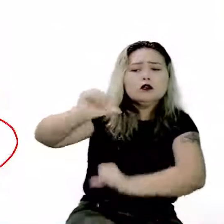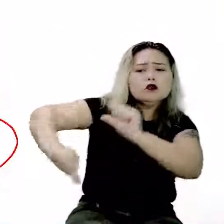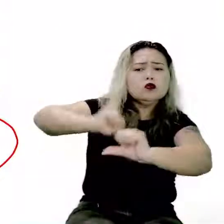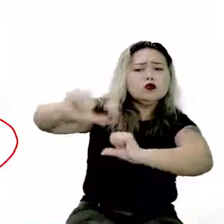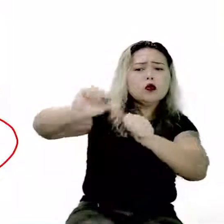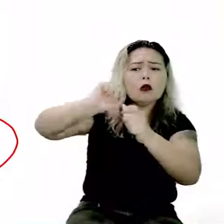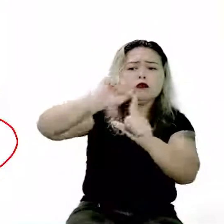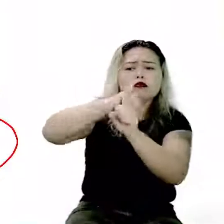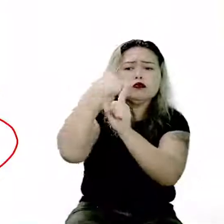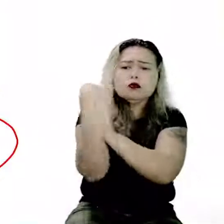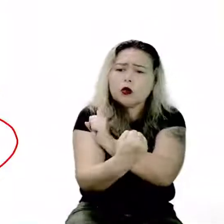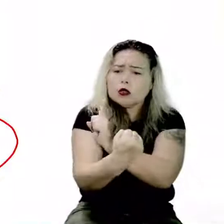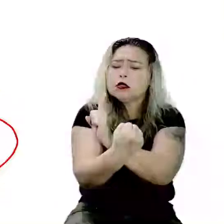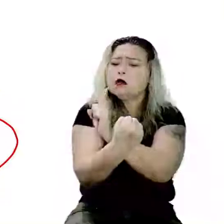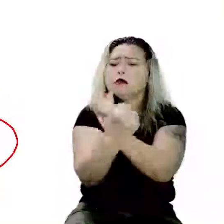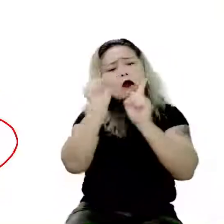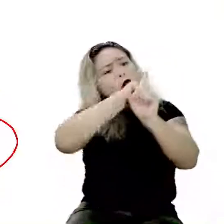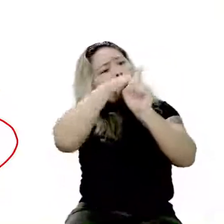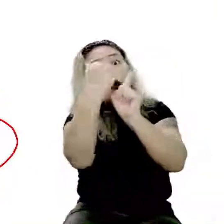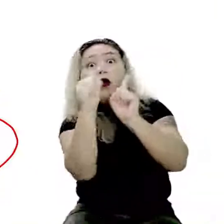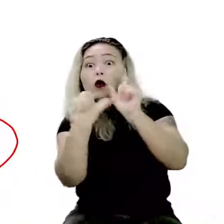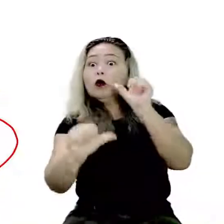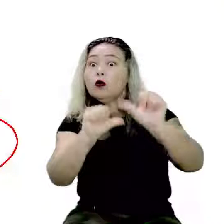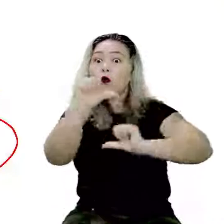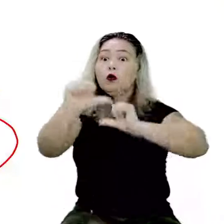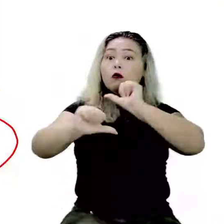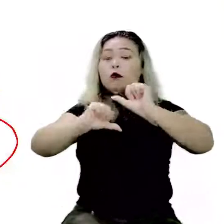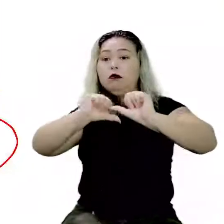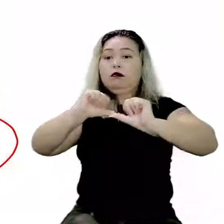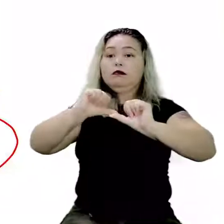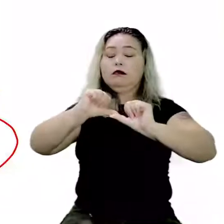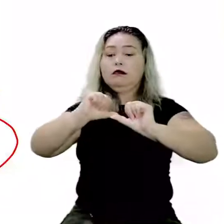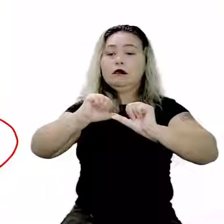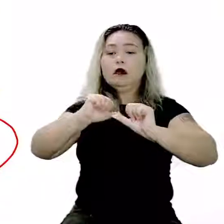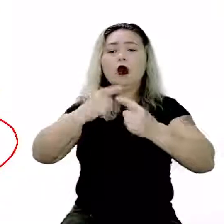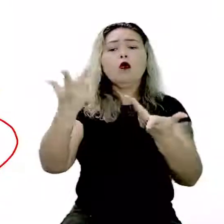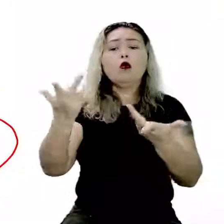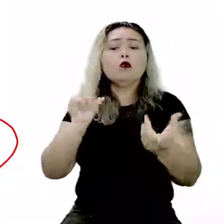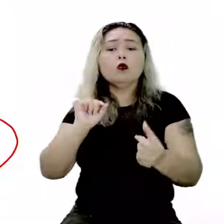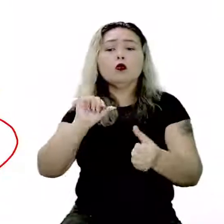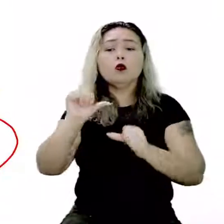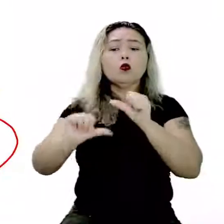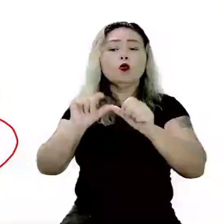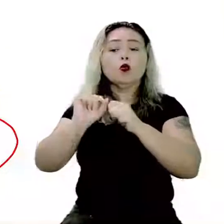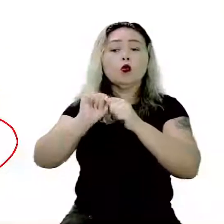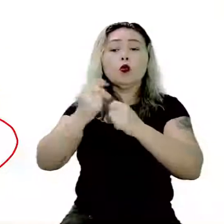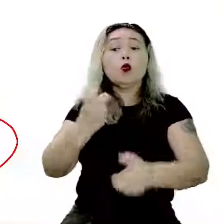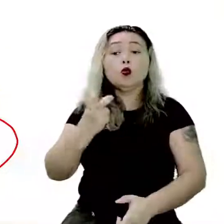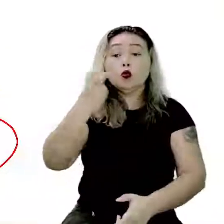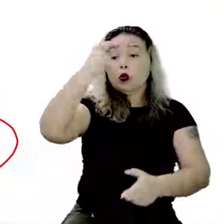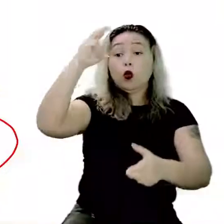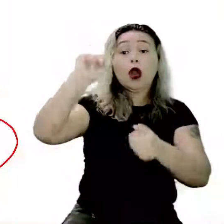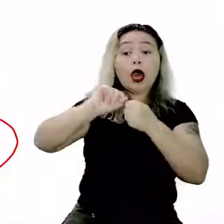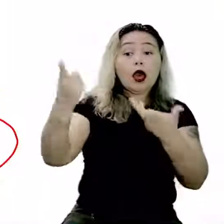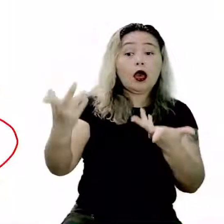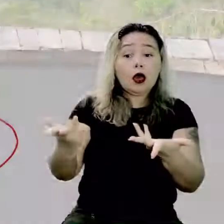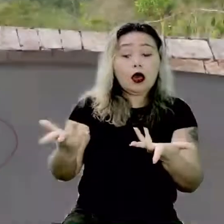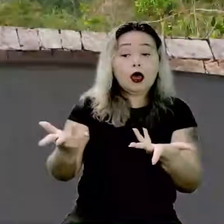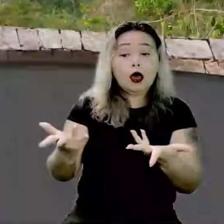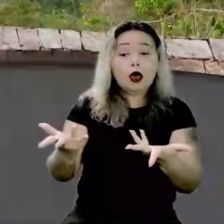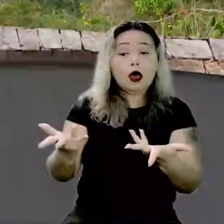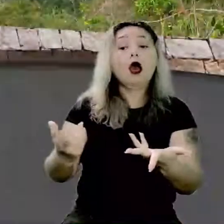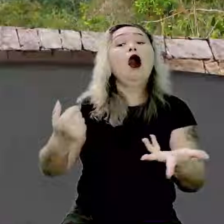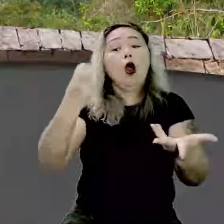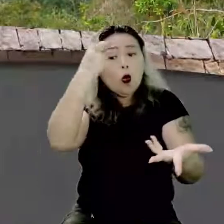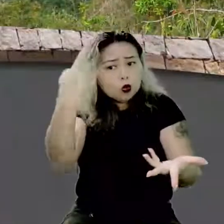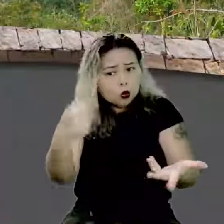transformação social. A sociedade mudou aqui. O que mais que mudou? A cultura. Professor, a